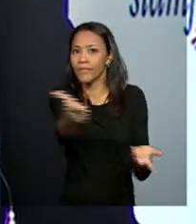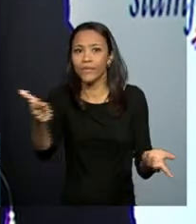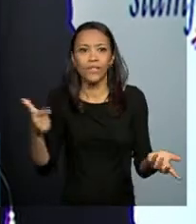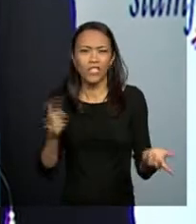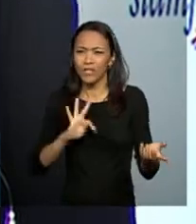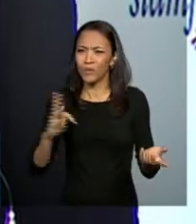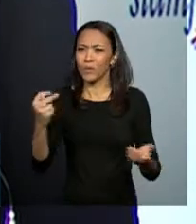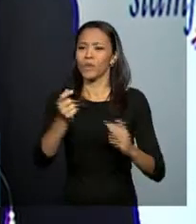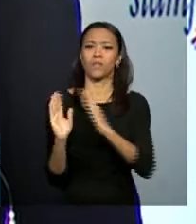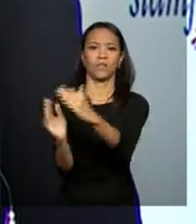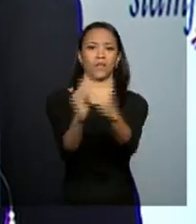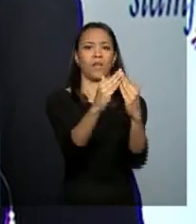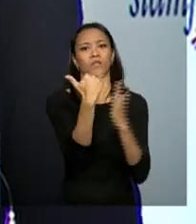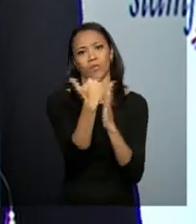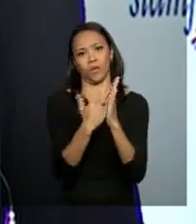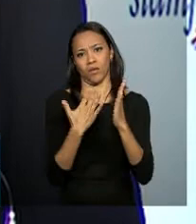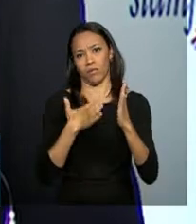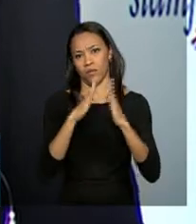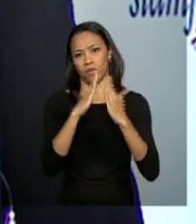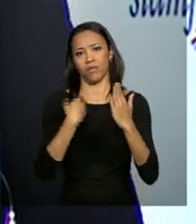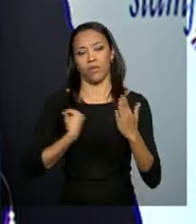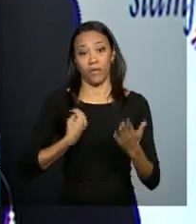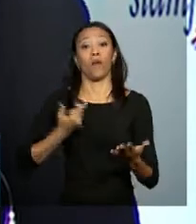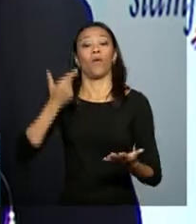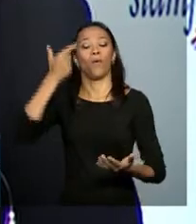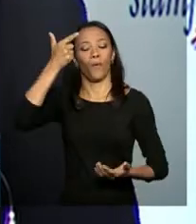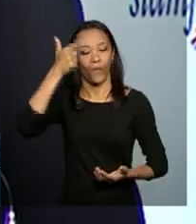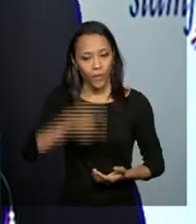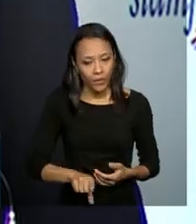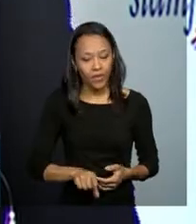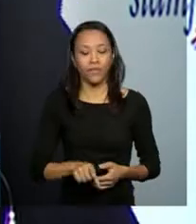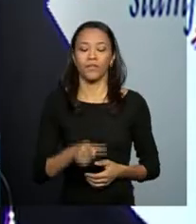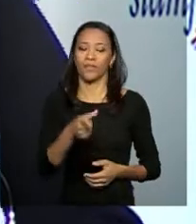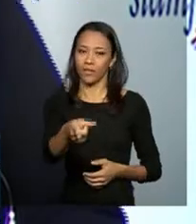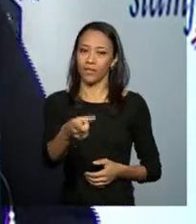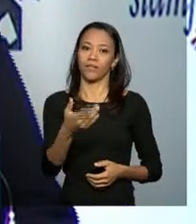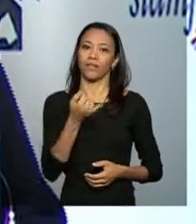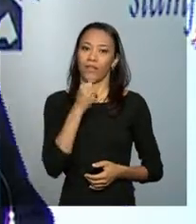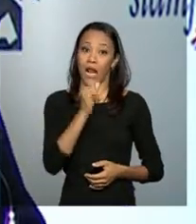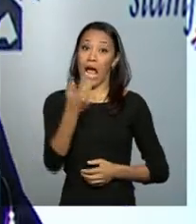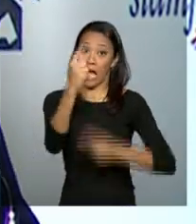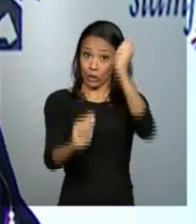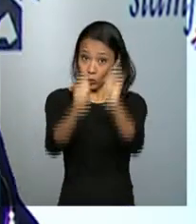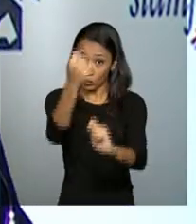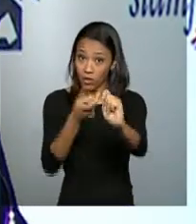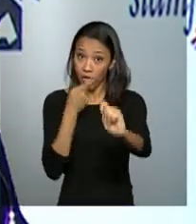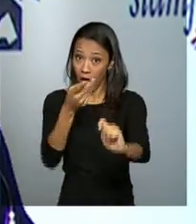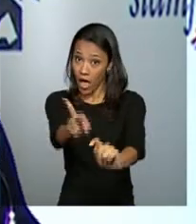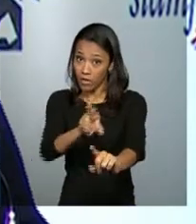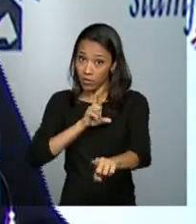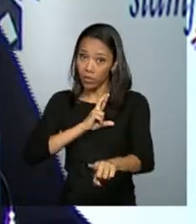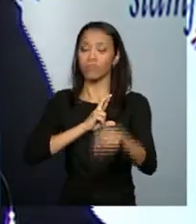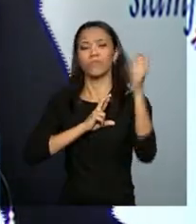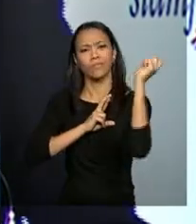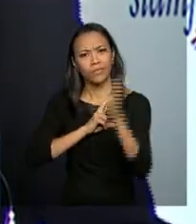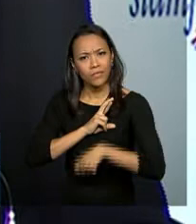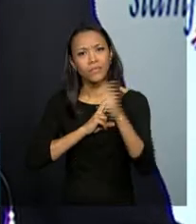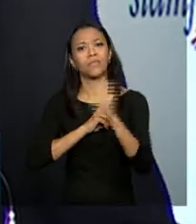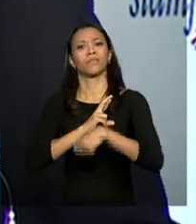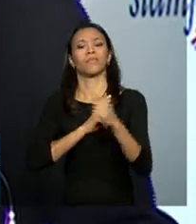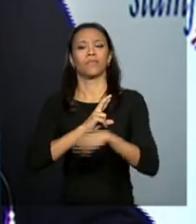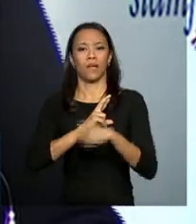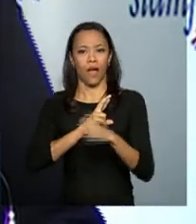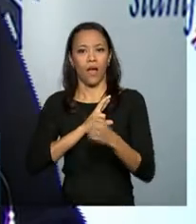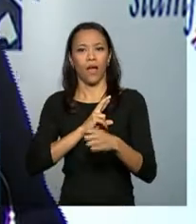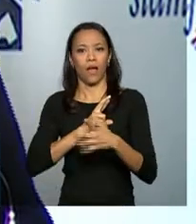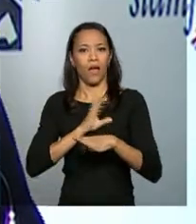todas as casas do Minha Casa Minha Vida. E, mais uma vez, a indústria mostrou que tinha condições de superar o